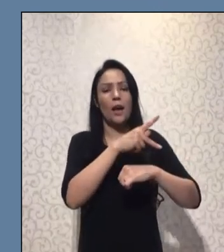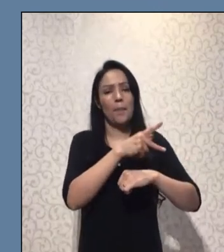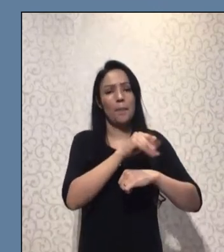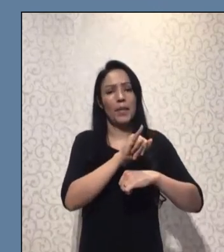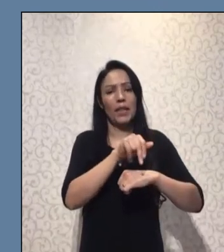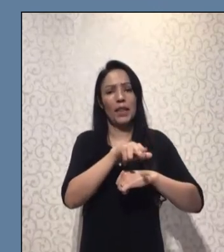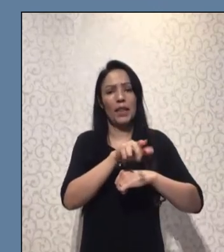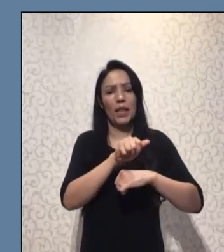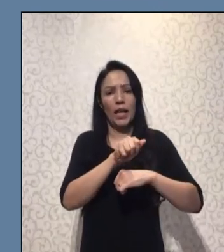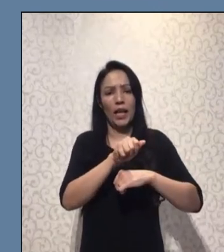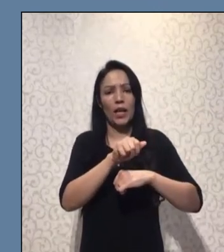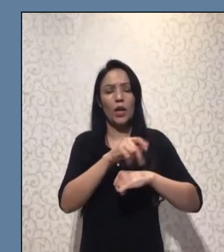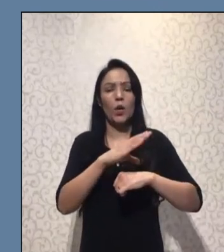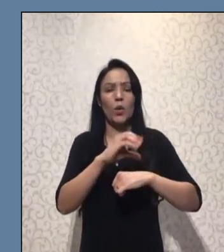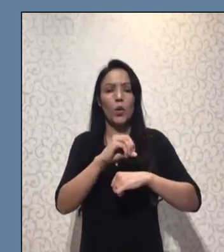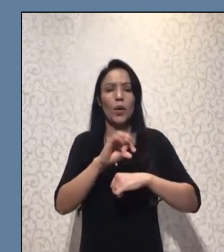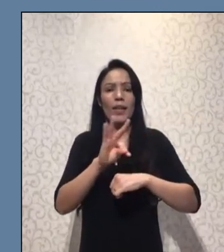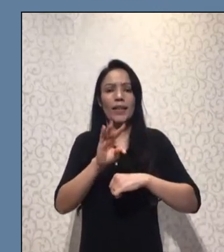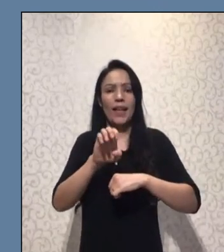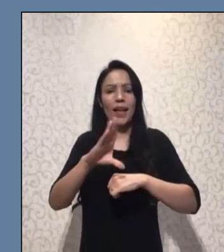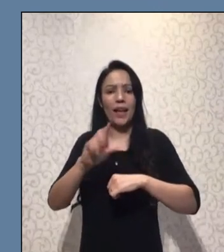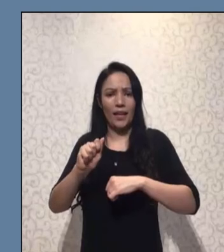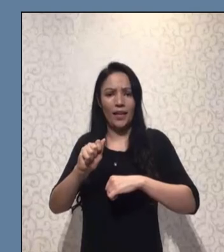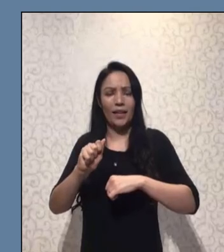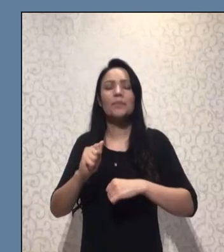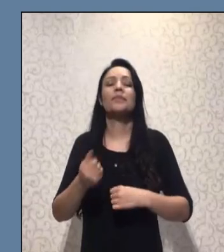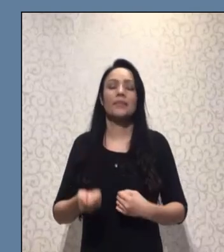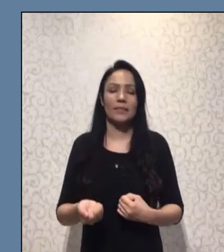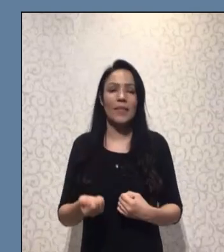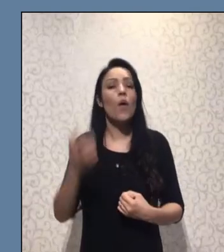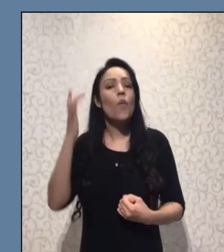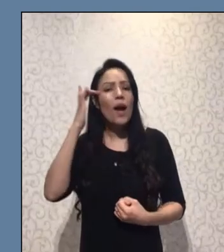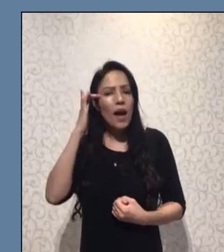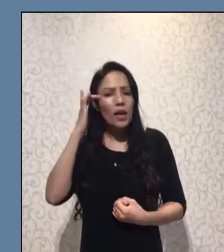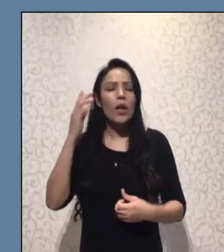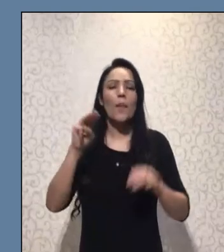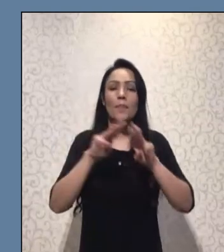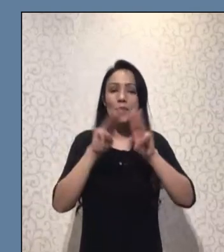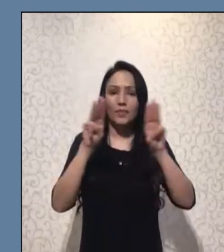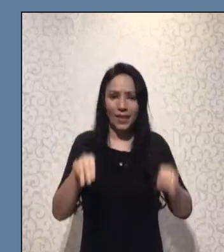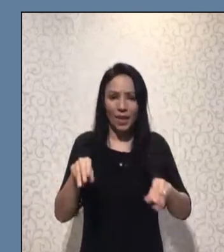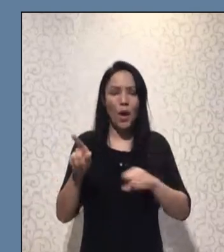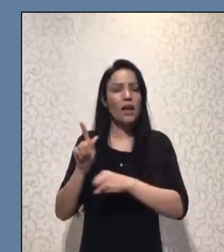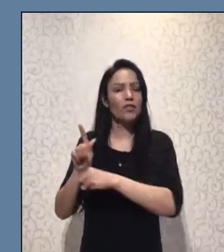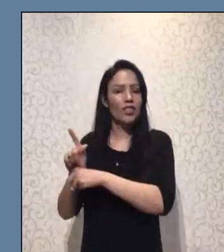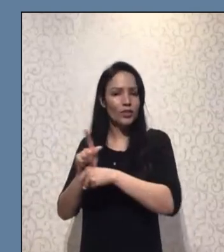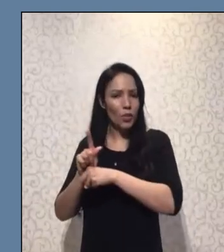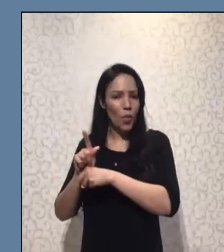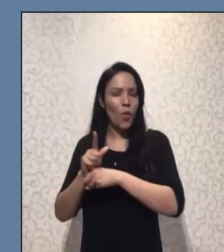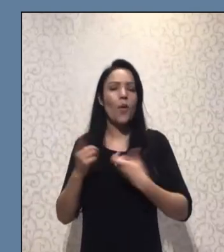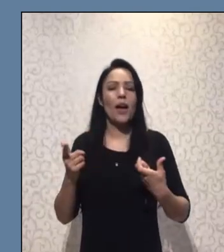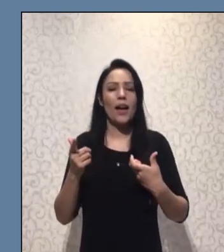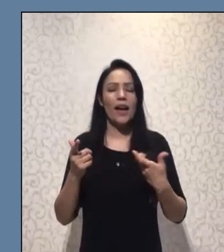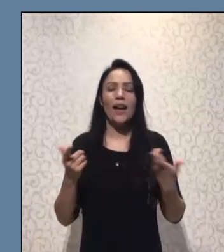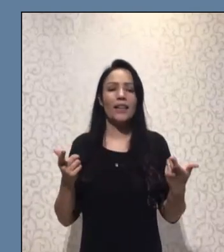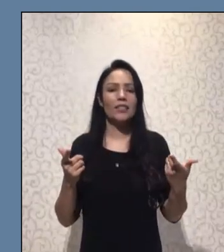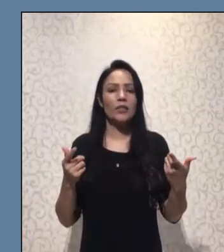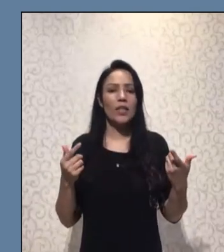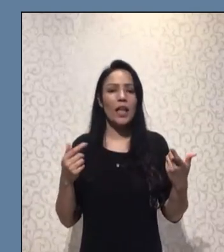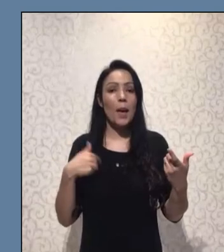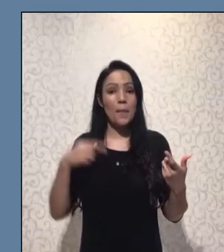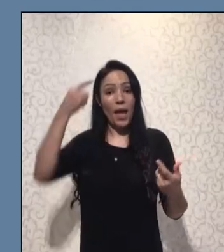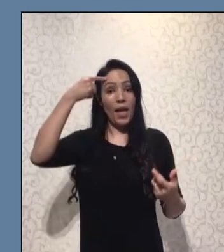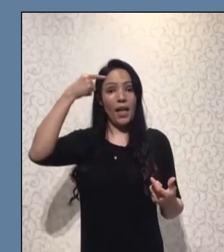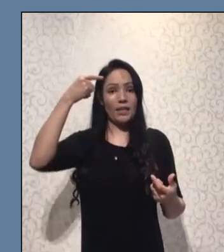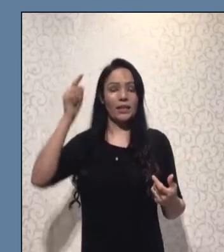que é como os museus, seus gestores, gestoras, não se furtam a essa leitura, né? Acho que a importância de criar consciência